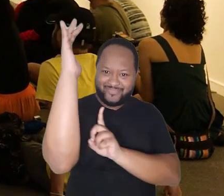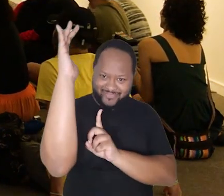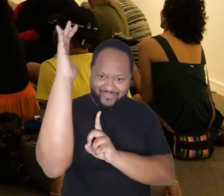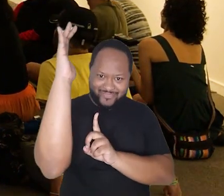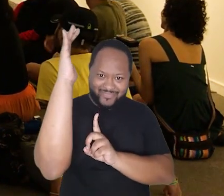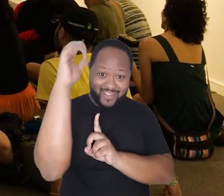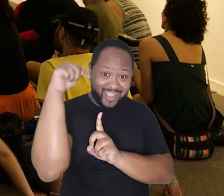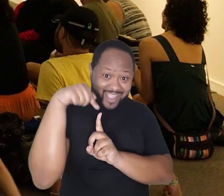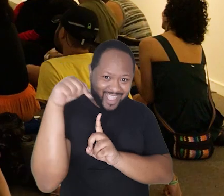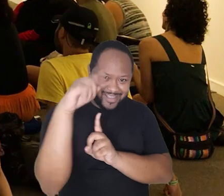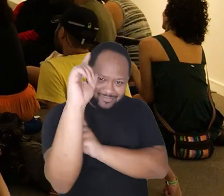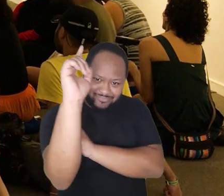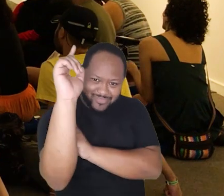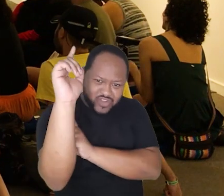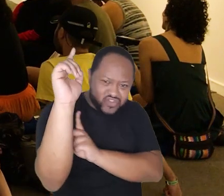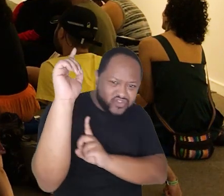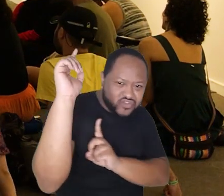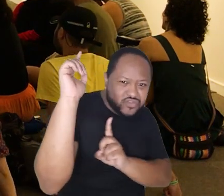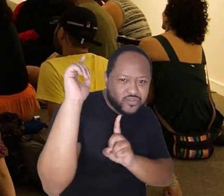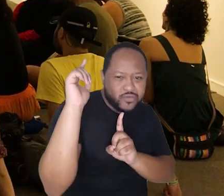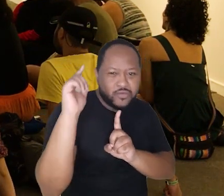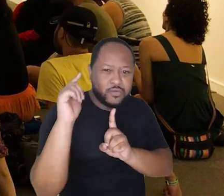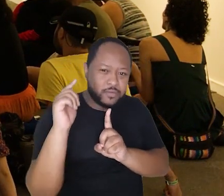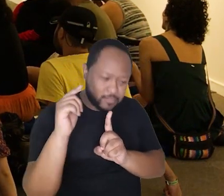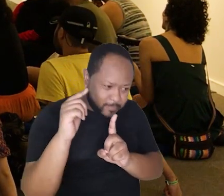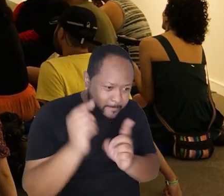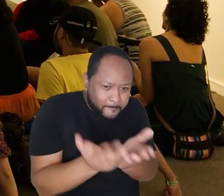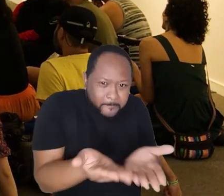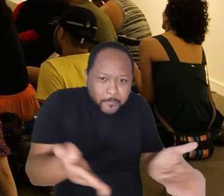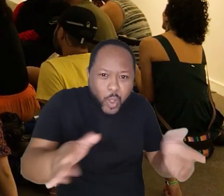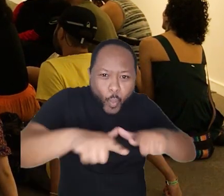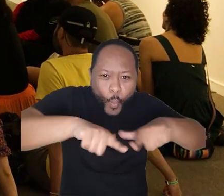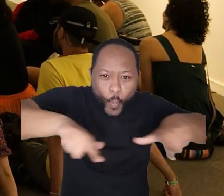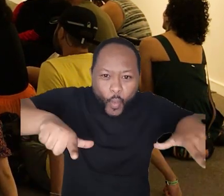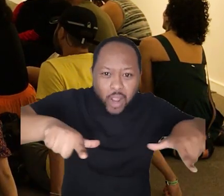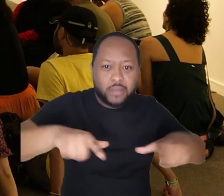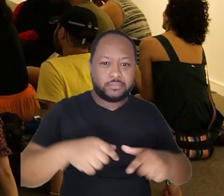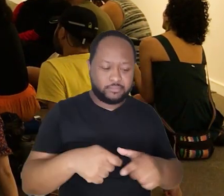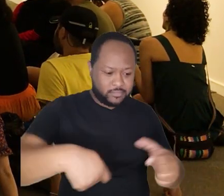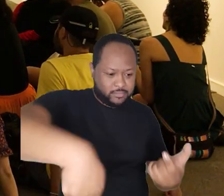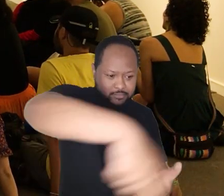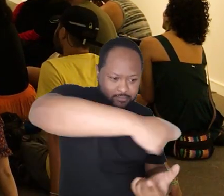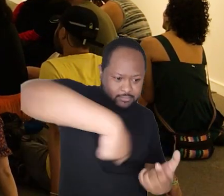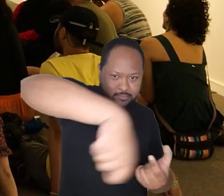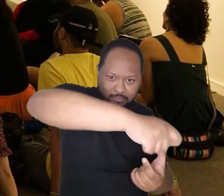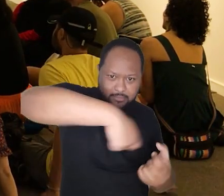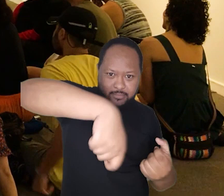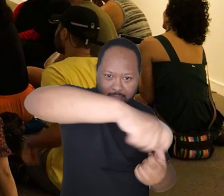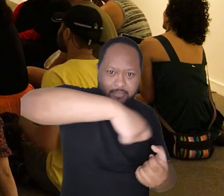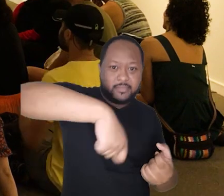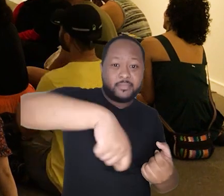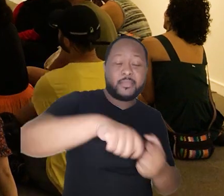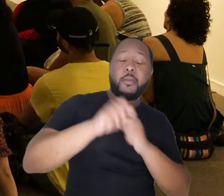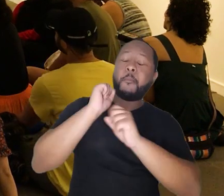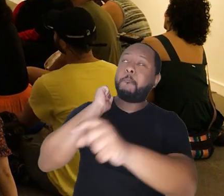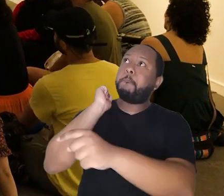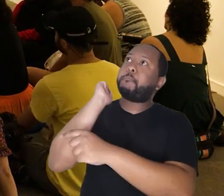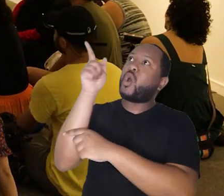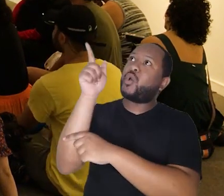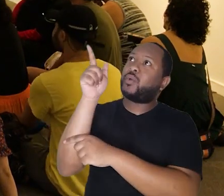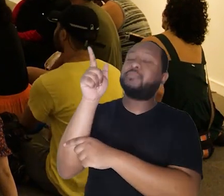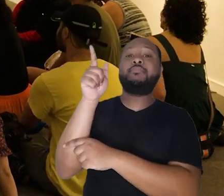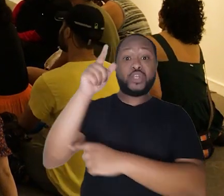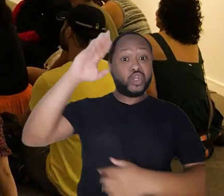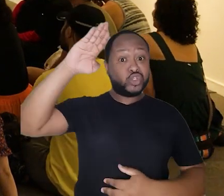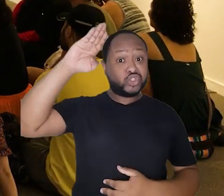veio com muita calma, tirou o pote já vazio, passou a linha, jogou para o céu e os soldados do